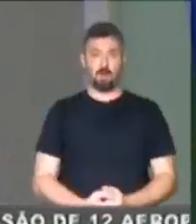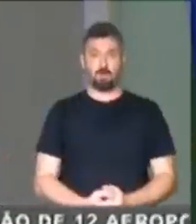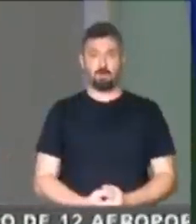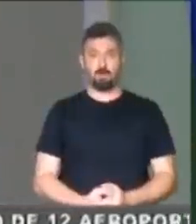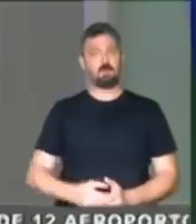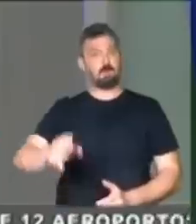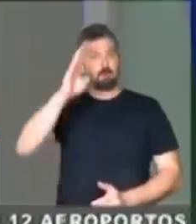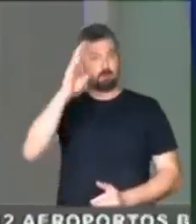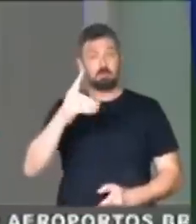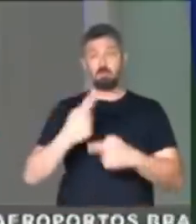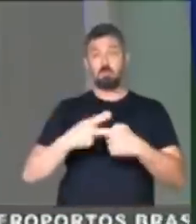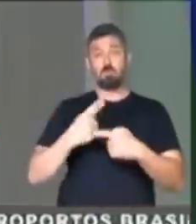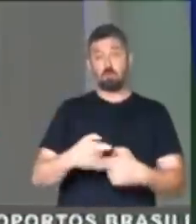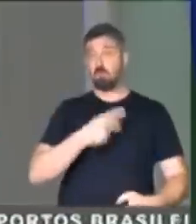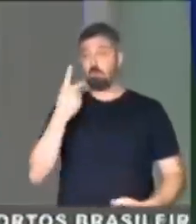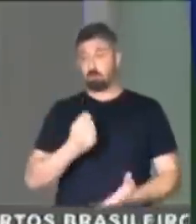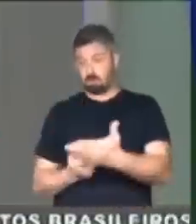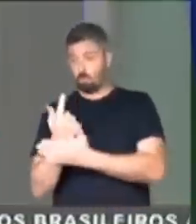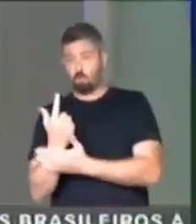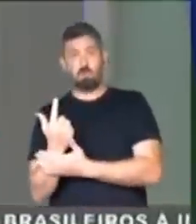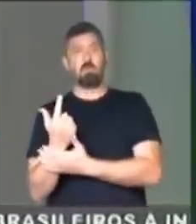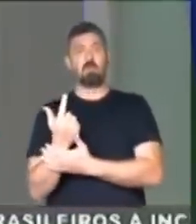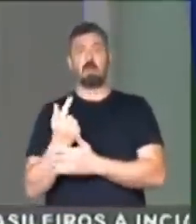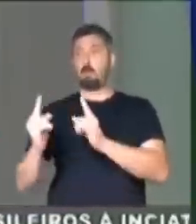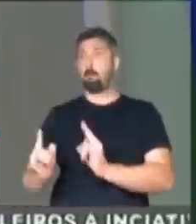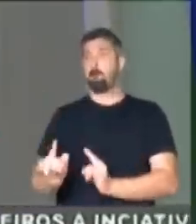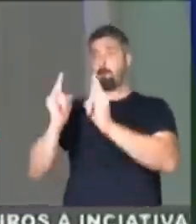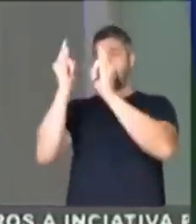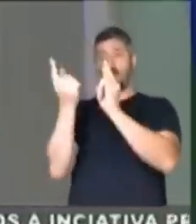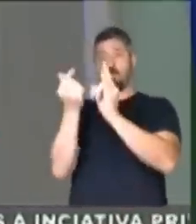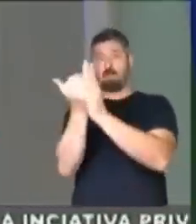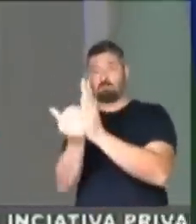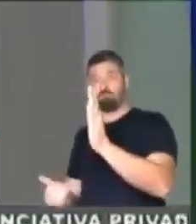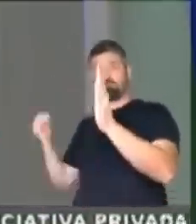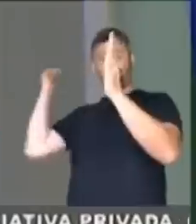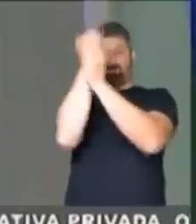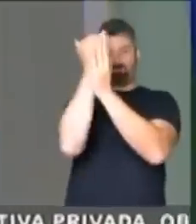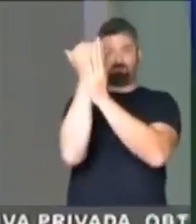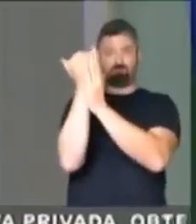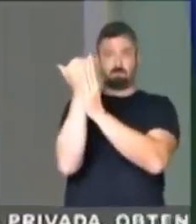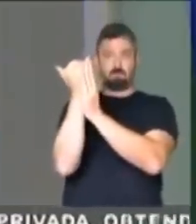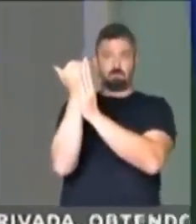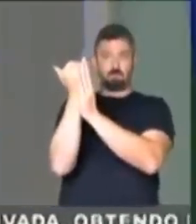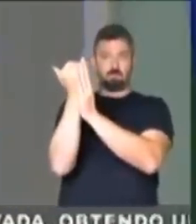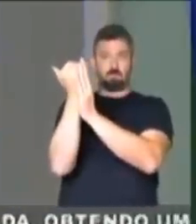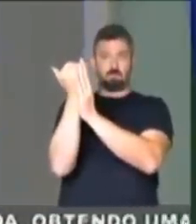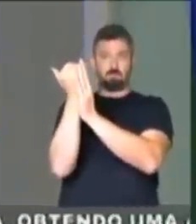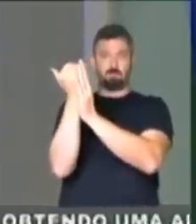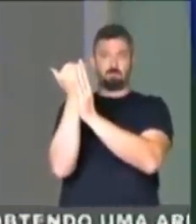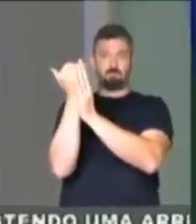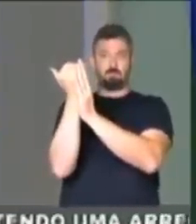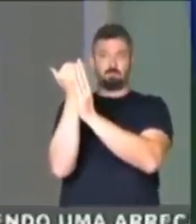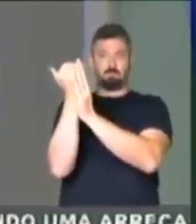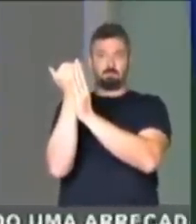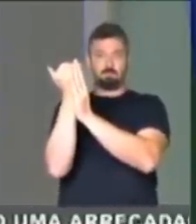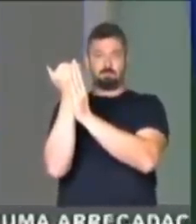Ainda mais quando se trata da compra de prédio superfaturado Tá dizendo o quê?